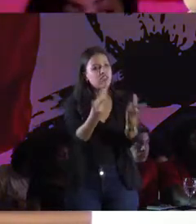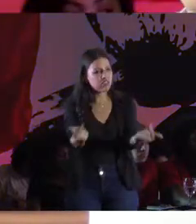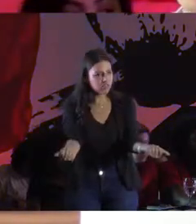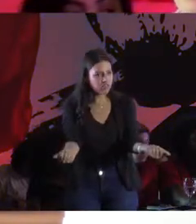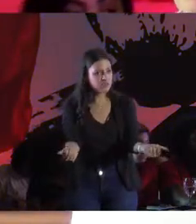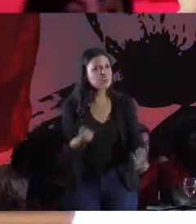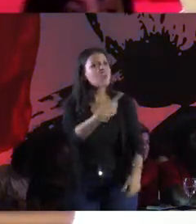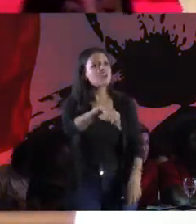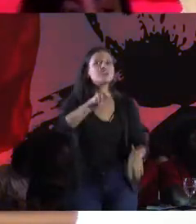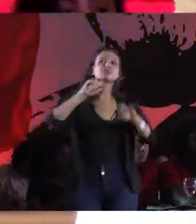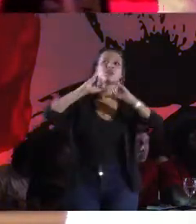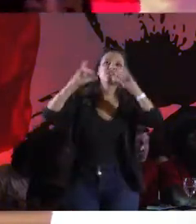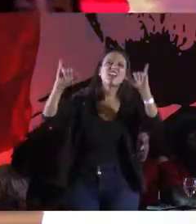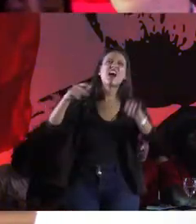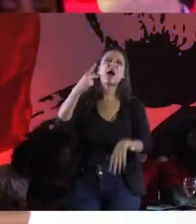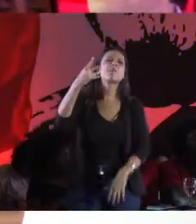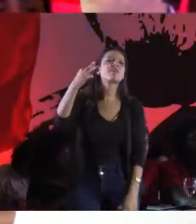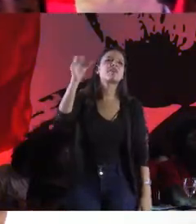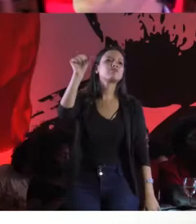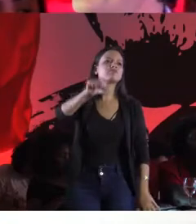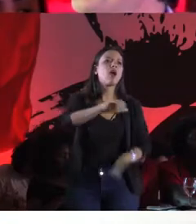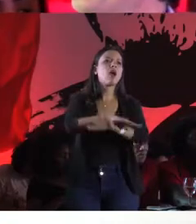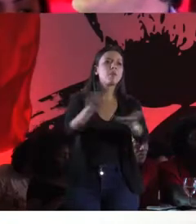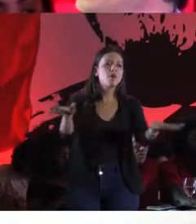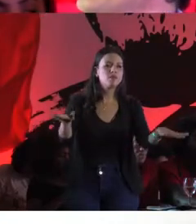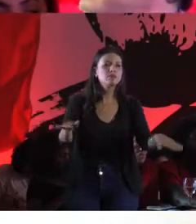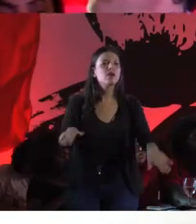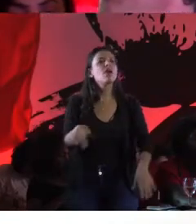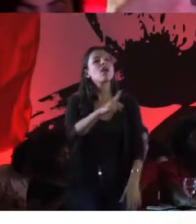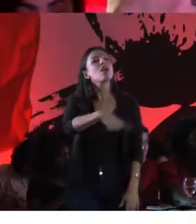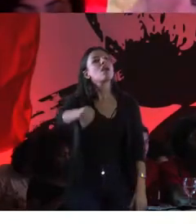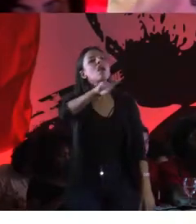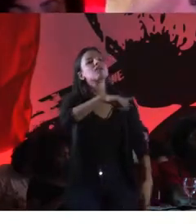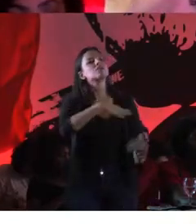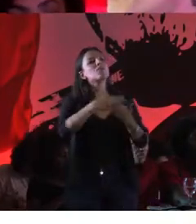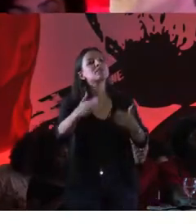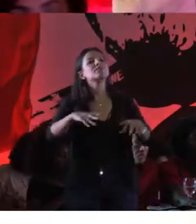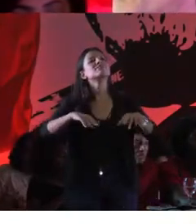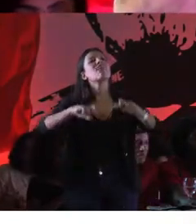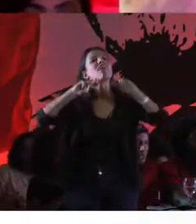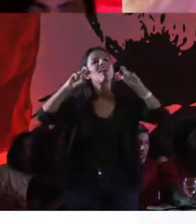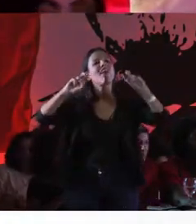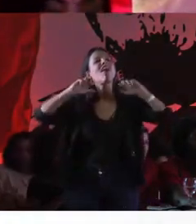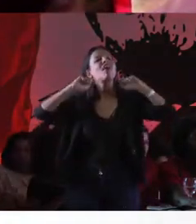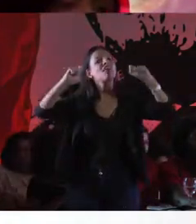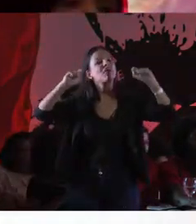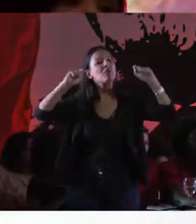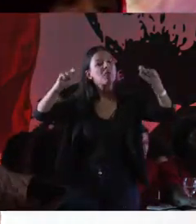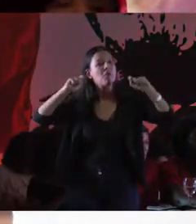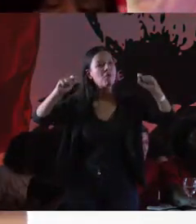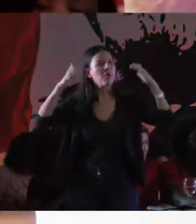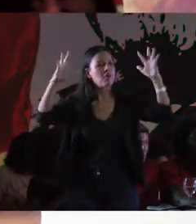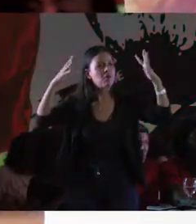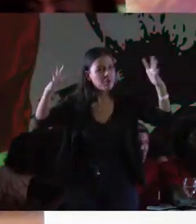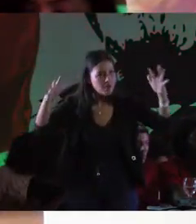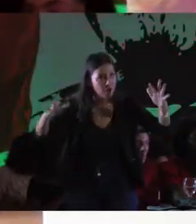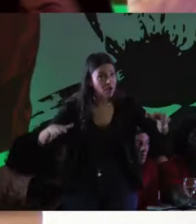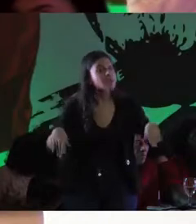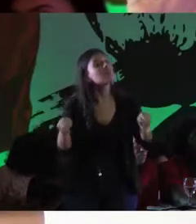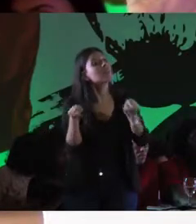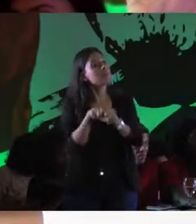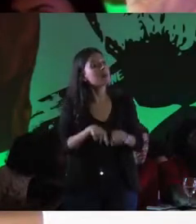PT já era, e passaram a comemorar essa suposta falência e até a